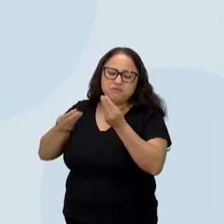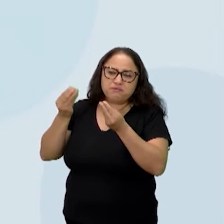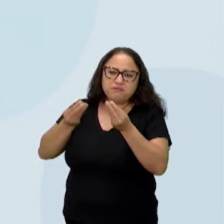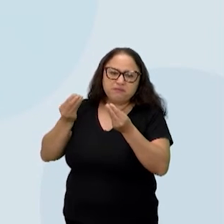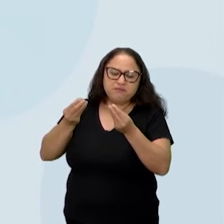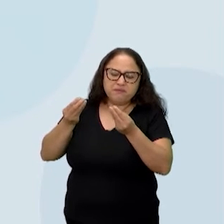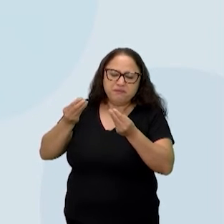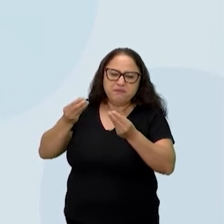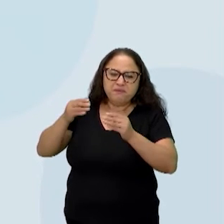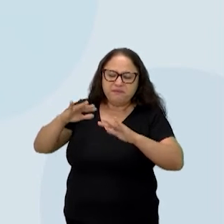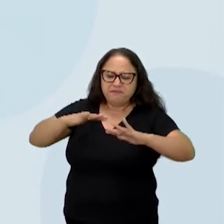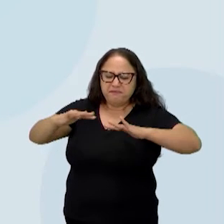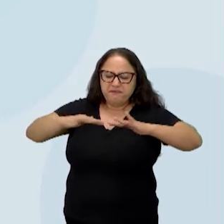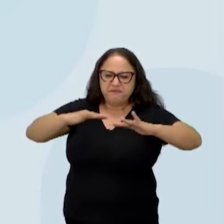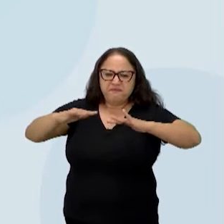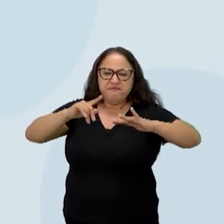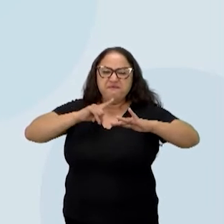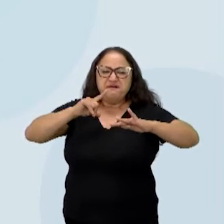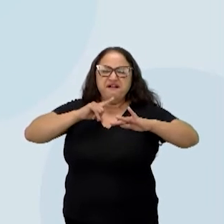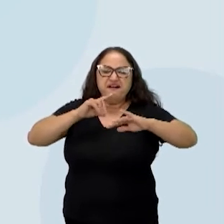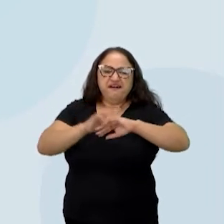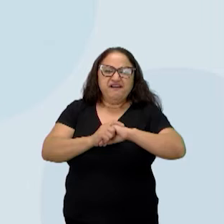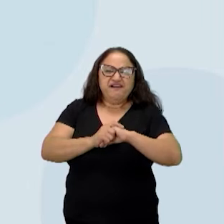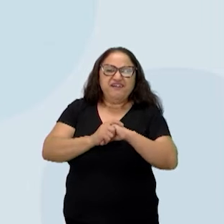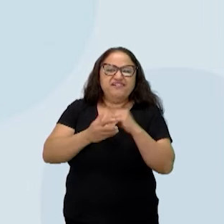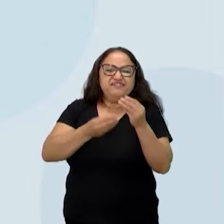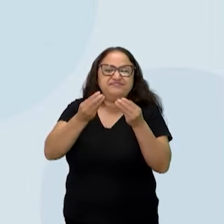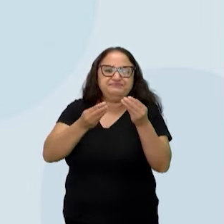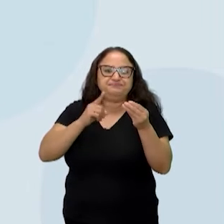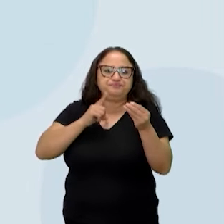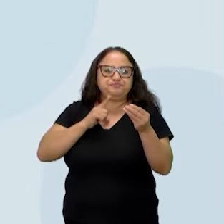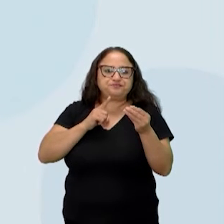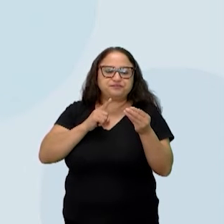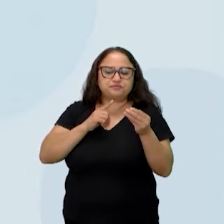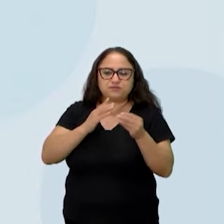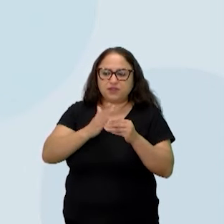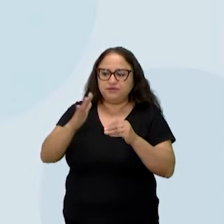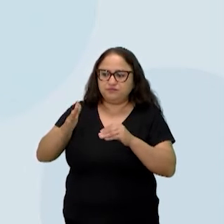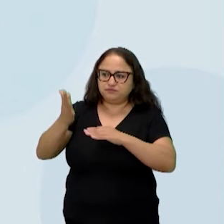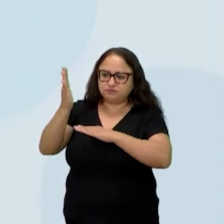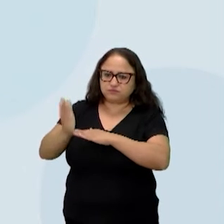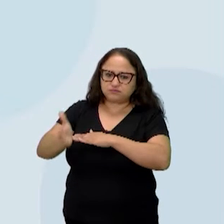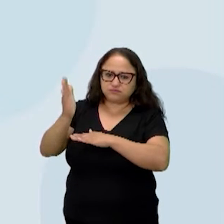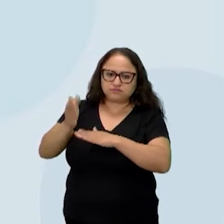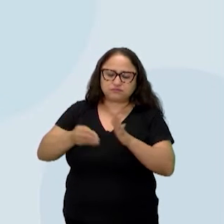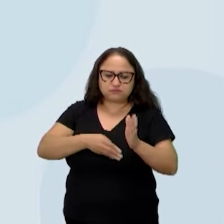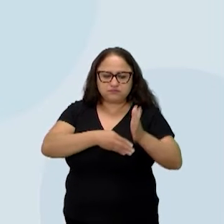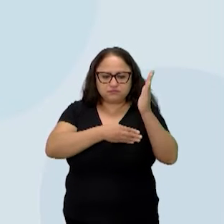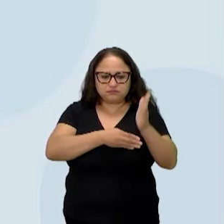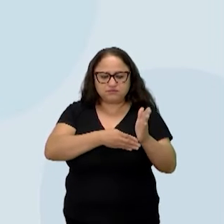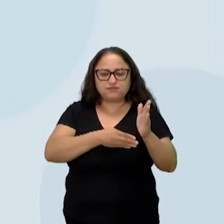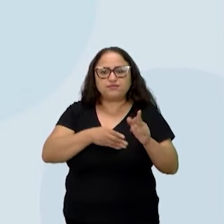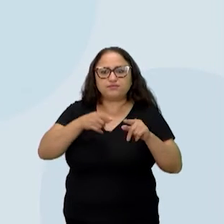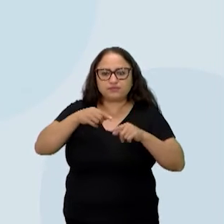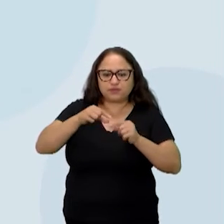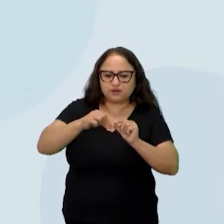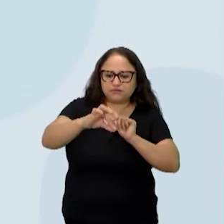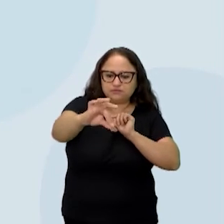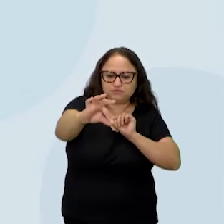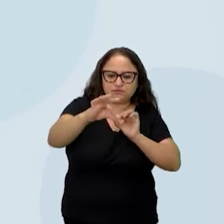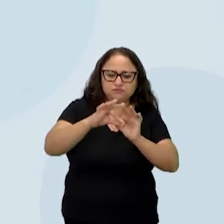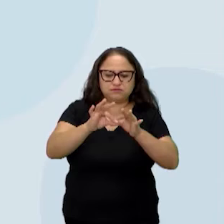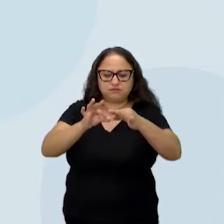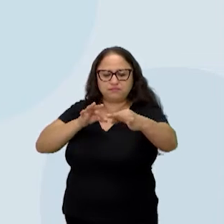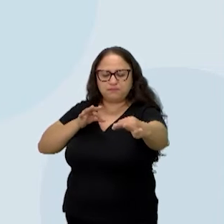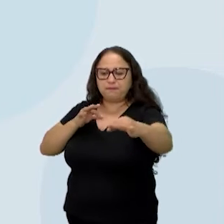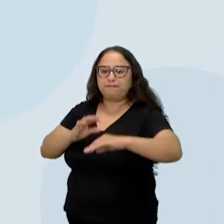movimento em labo-anotação. Que aí a gente vê, né, a questão das lateralidades, frontalidade, né, a questão,